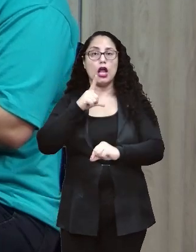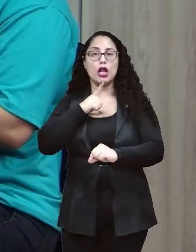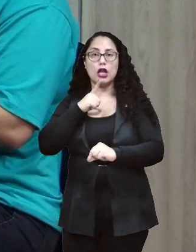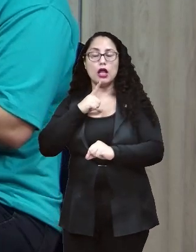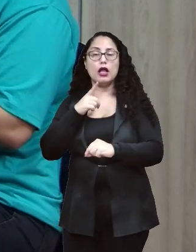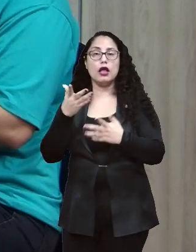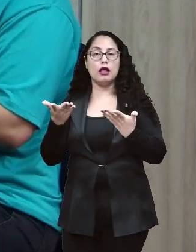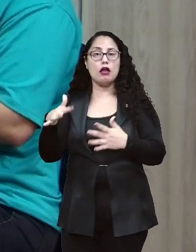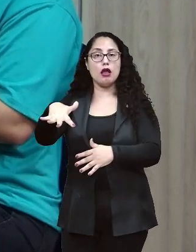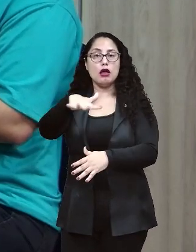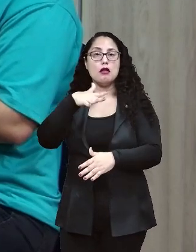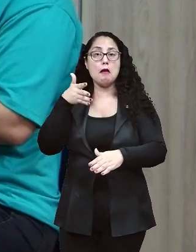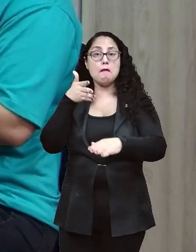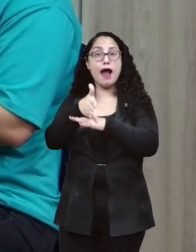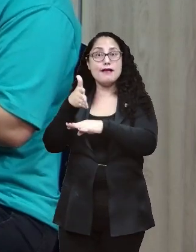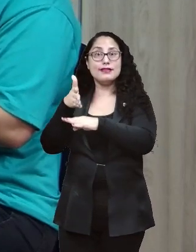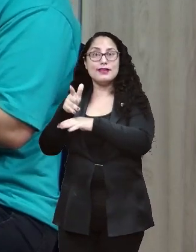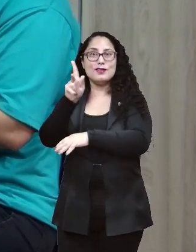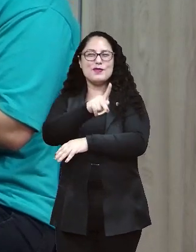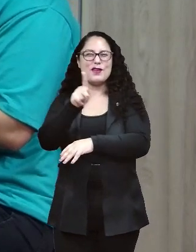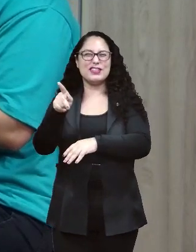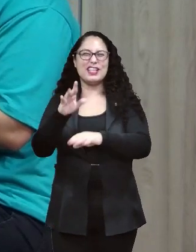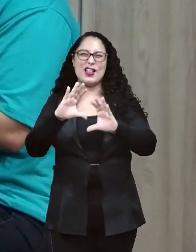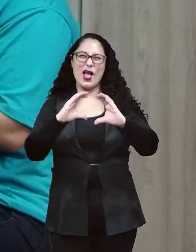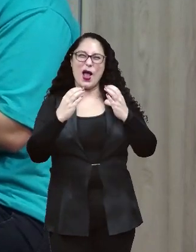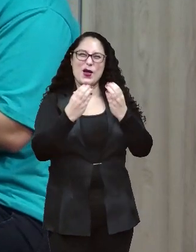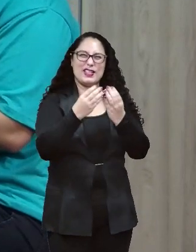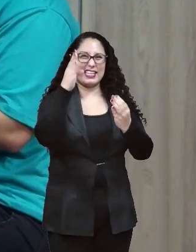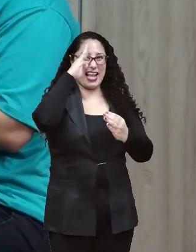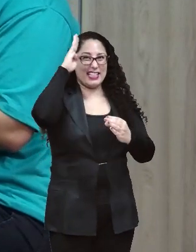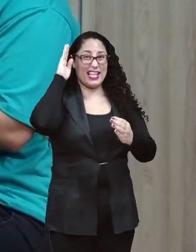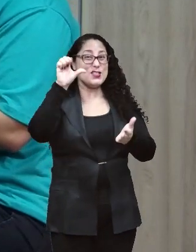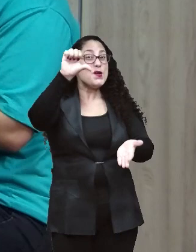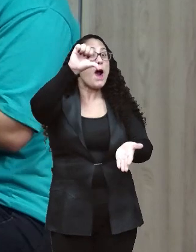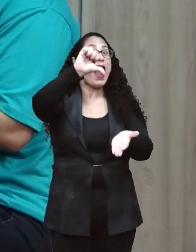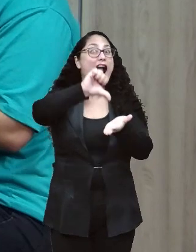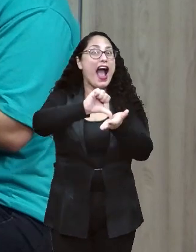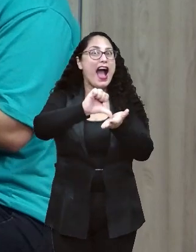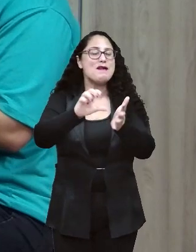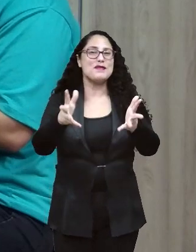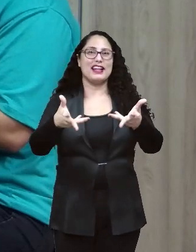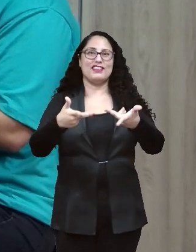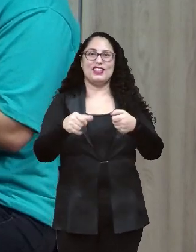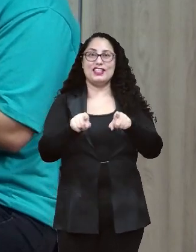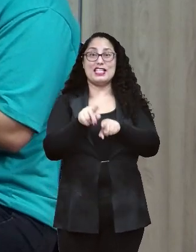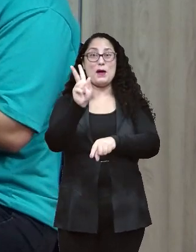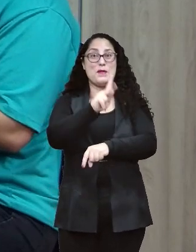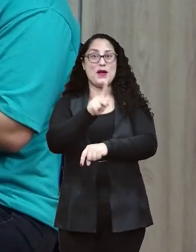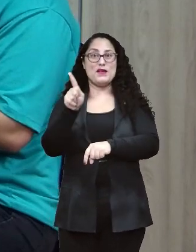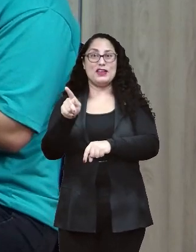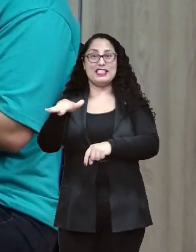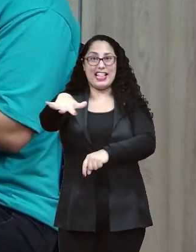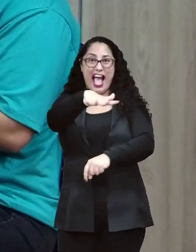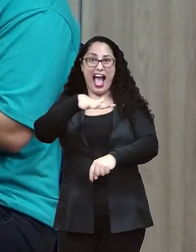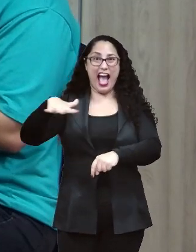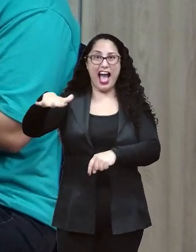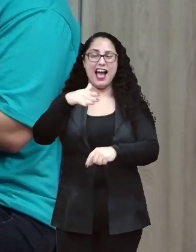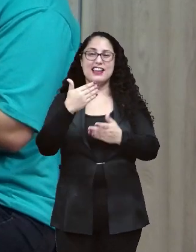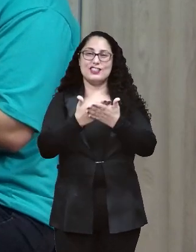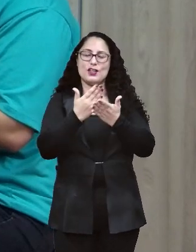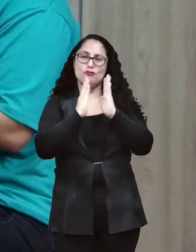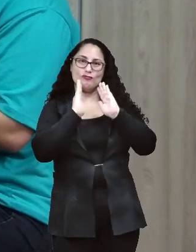também a questão da participação dos professores da comunidade acadêmica do campus. Maravilhoso. Então, os professores de suas áreas de